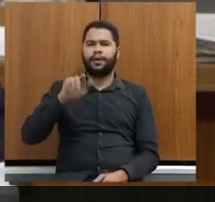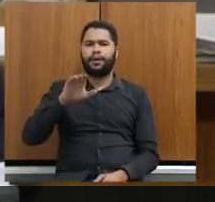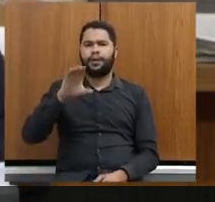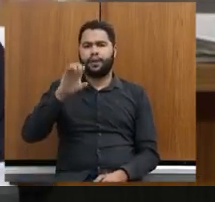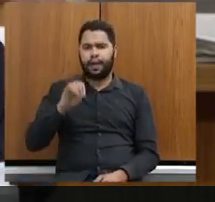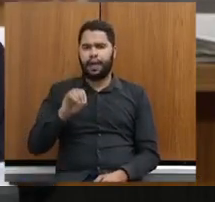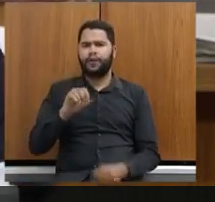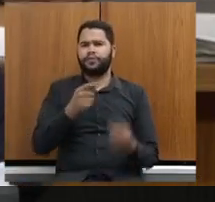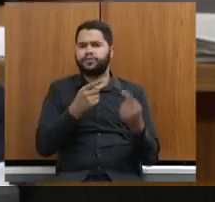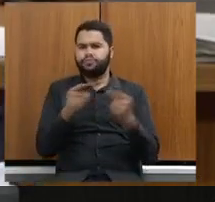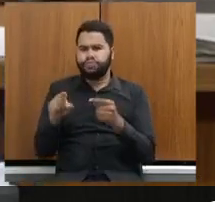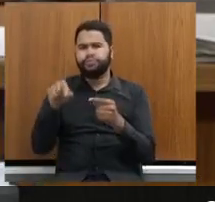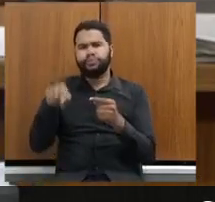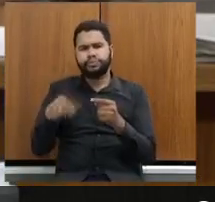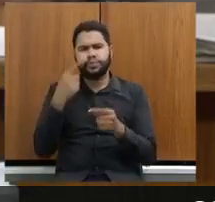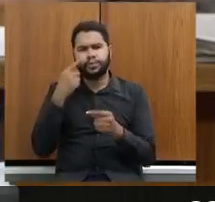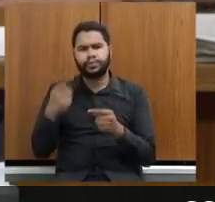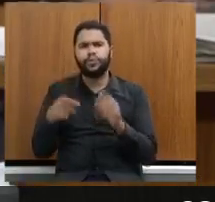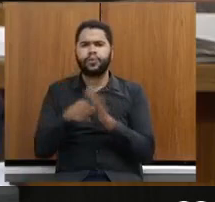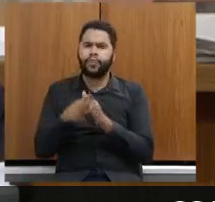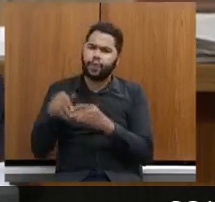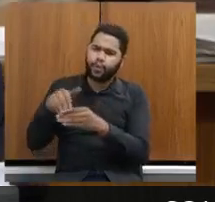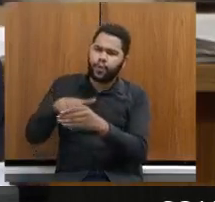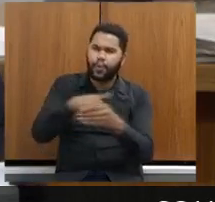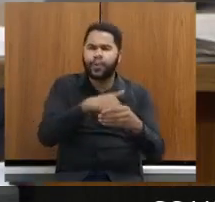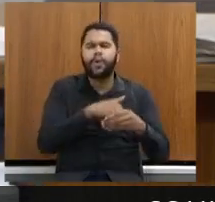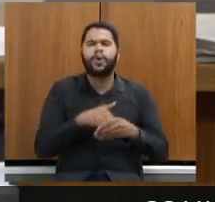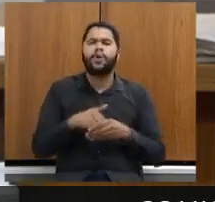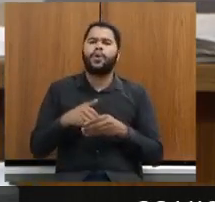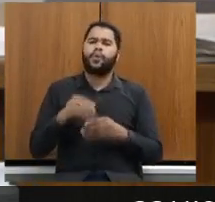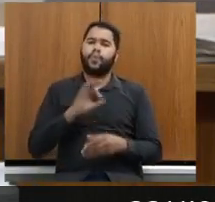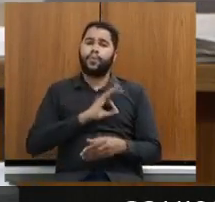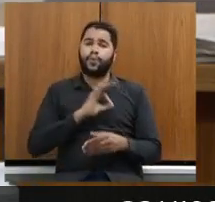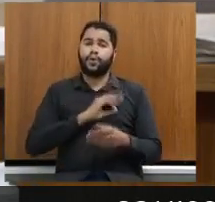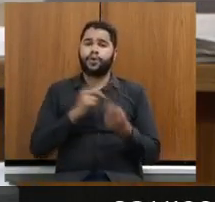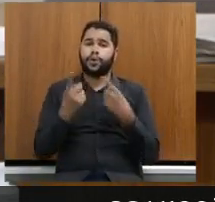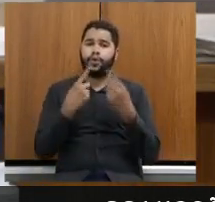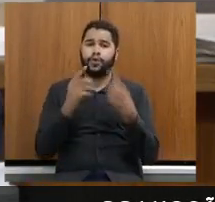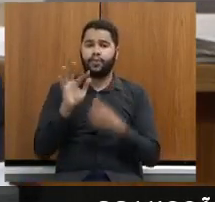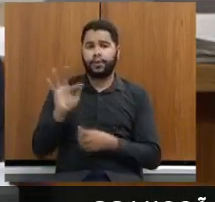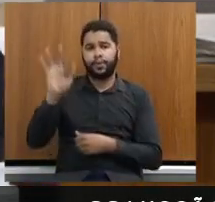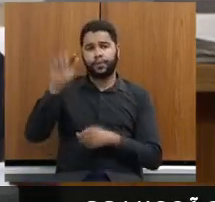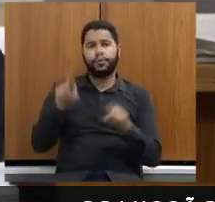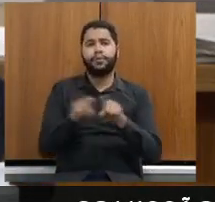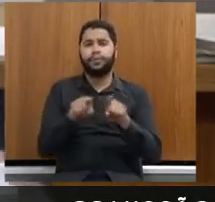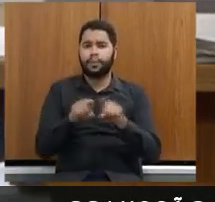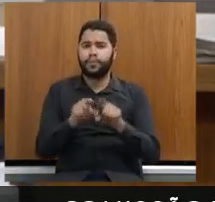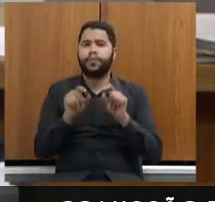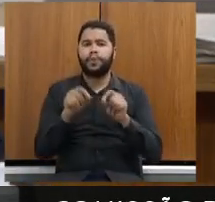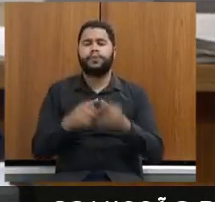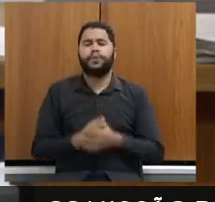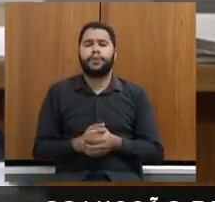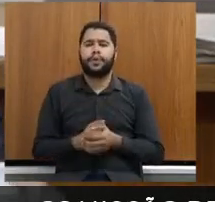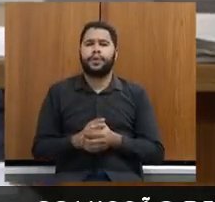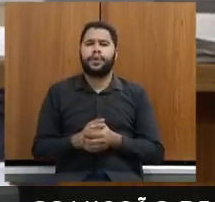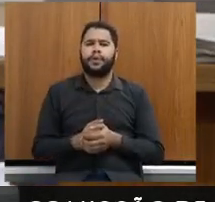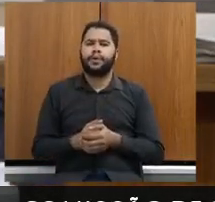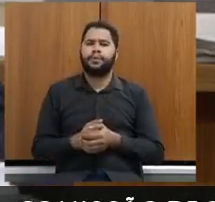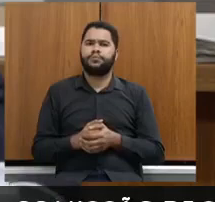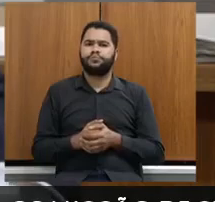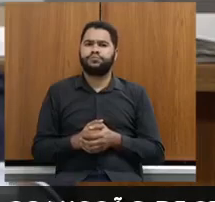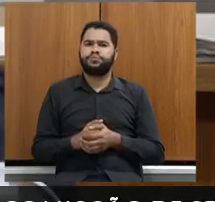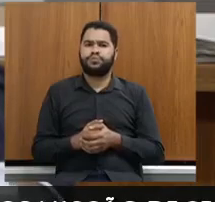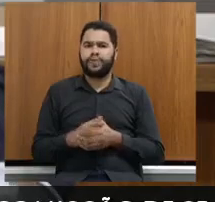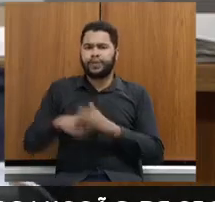sucesso a que da nossa Polícia Militar através do BOPE EA Polícia Rodoviária Federal dentro dessa dessa desses integrantes